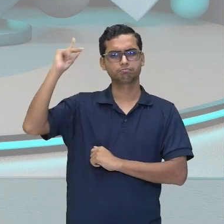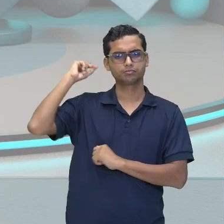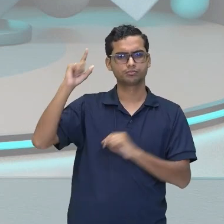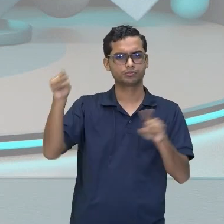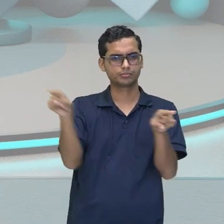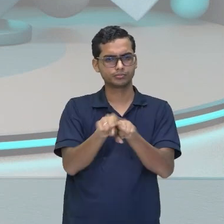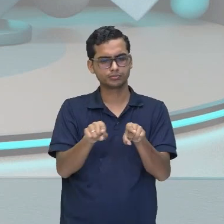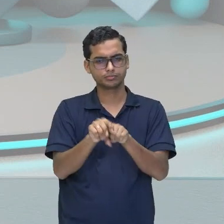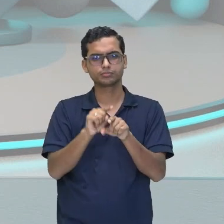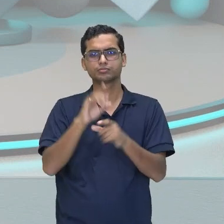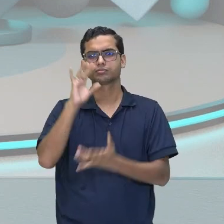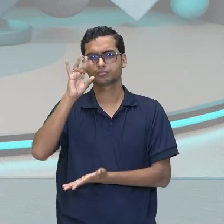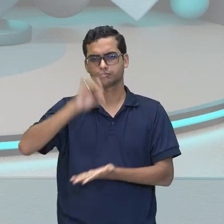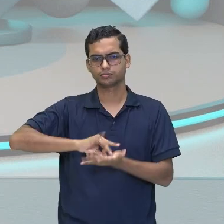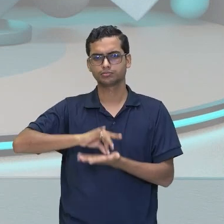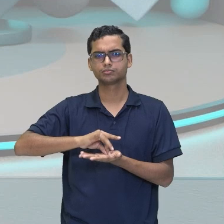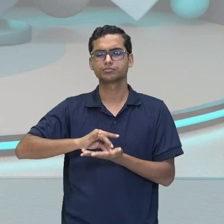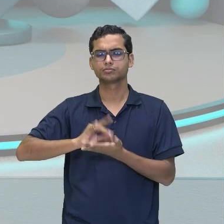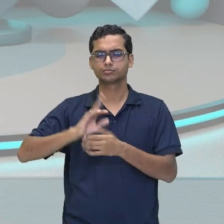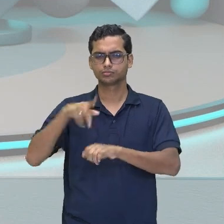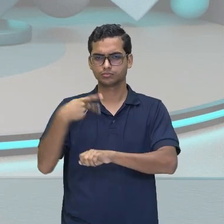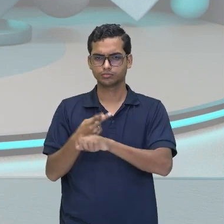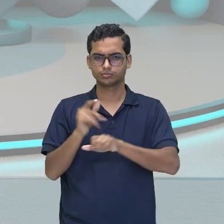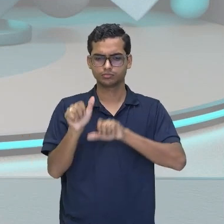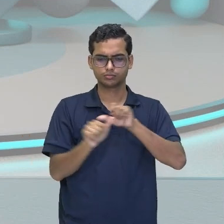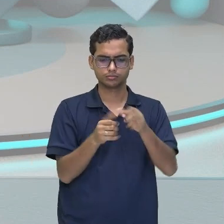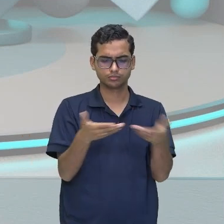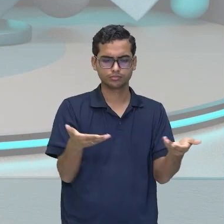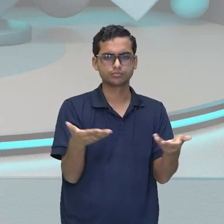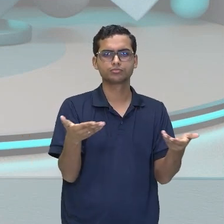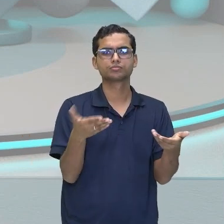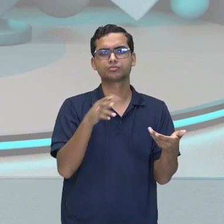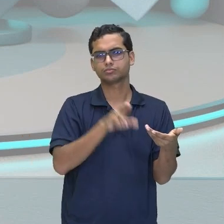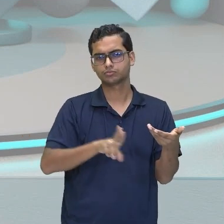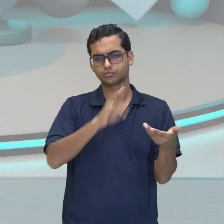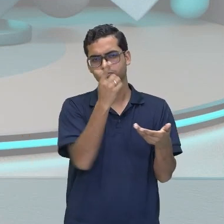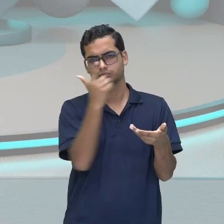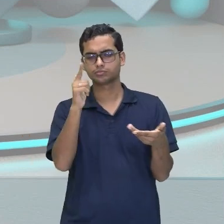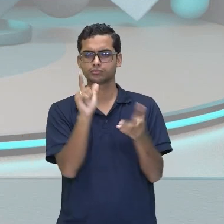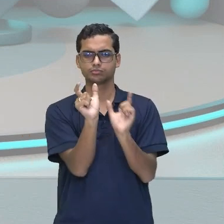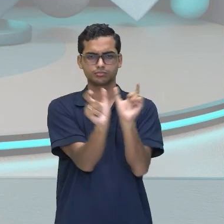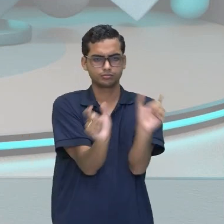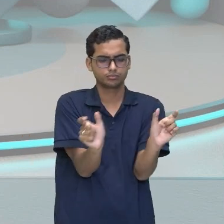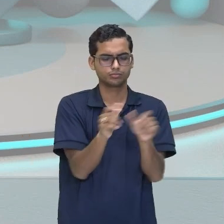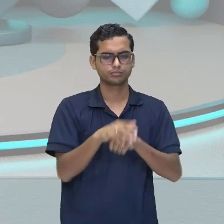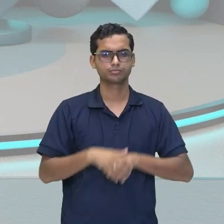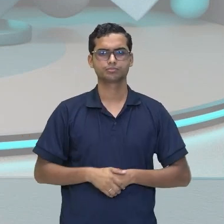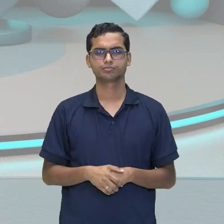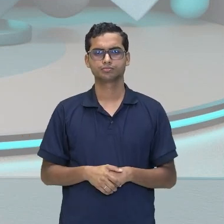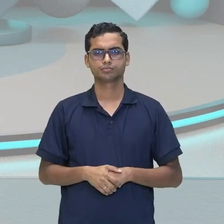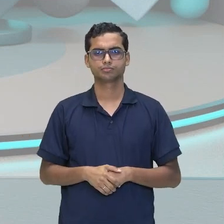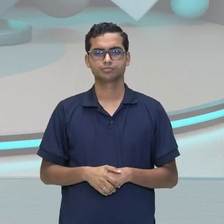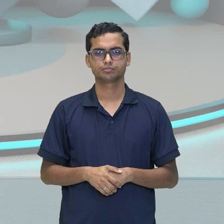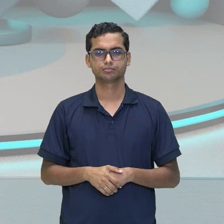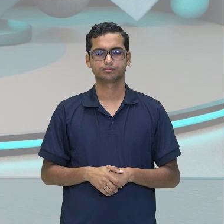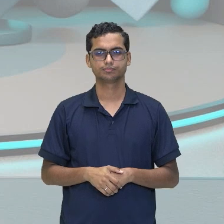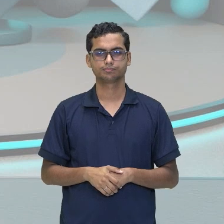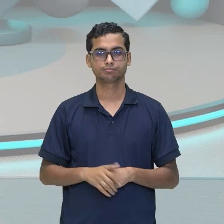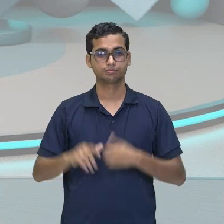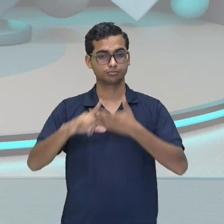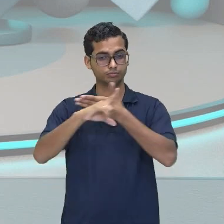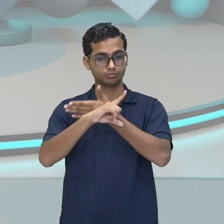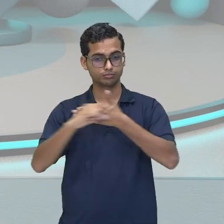ficou consagrados, né? Vamos ver um pouco dos autores agora. Autores e obras. Os